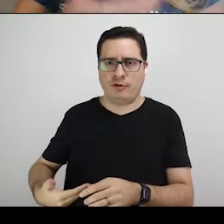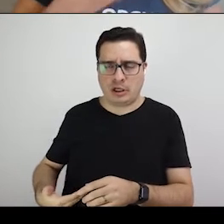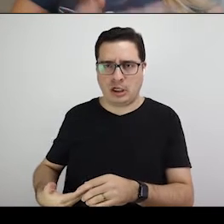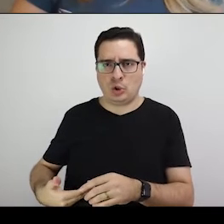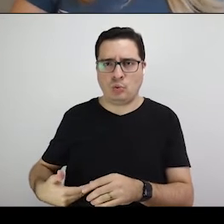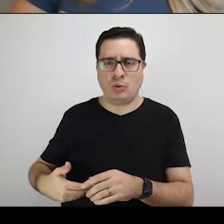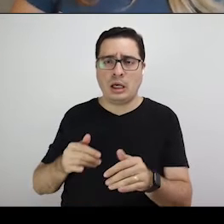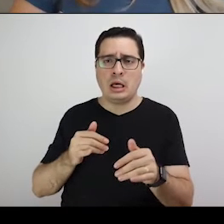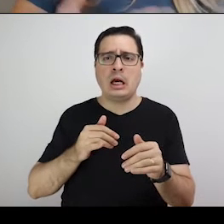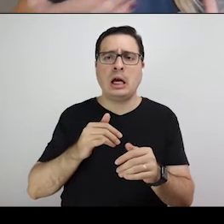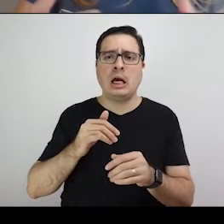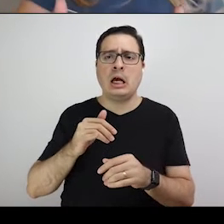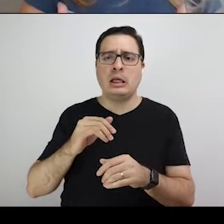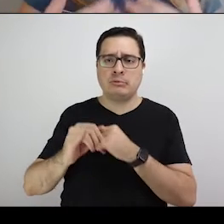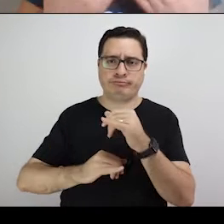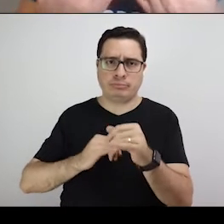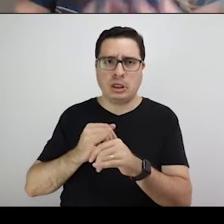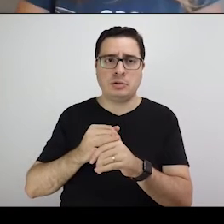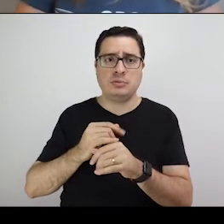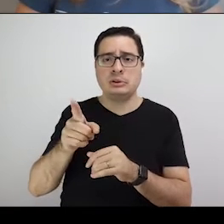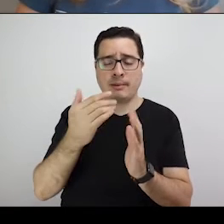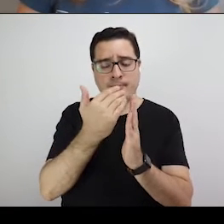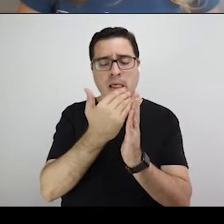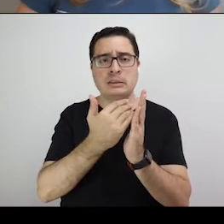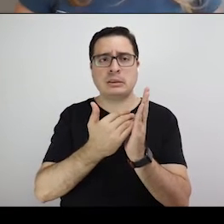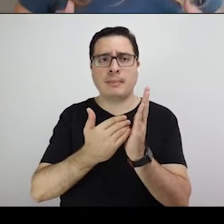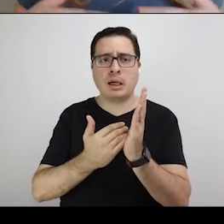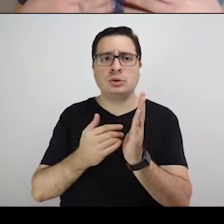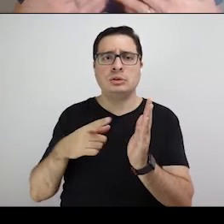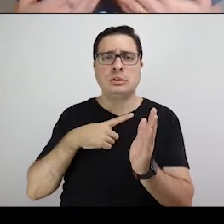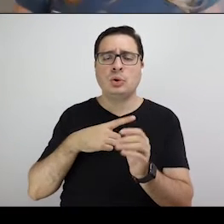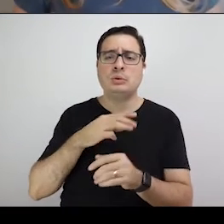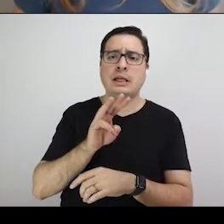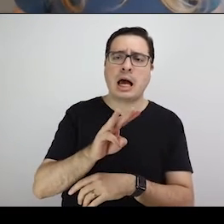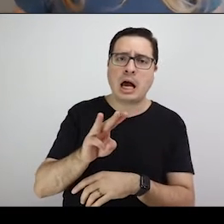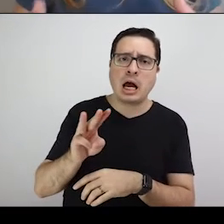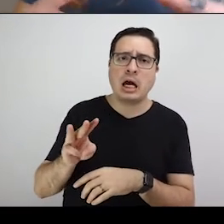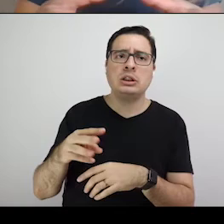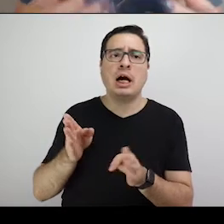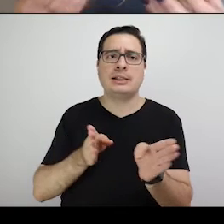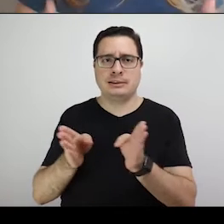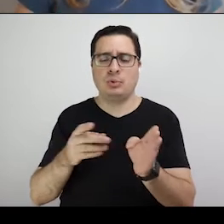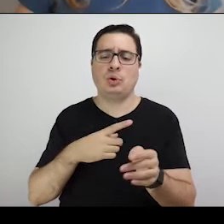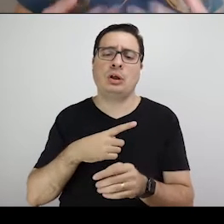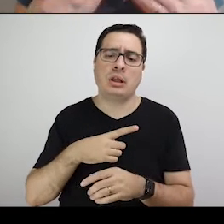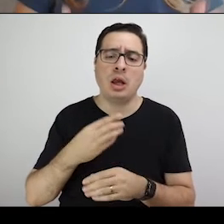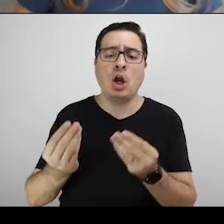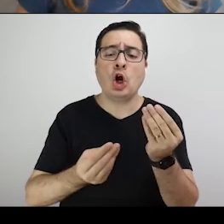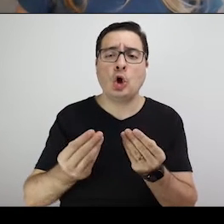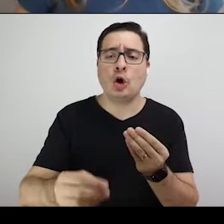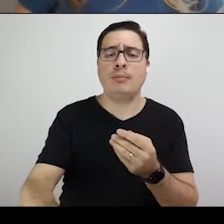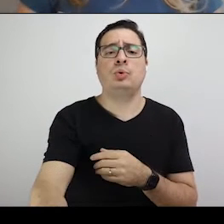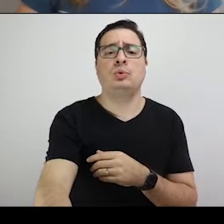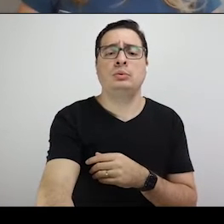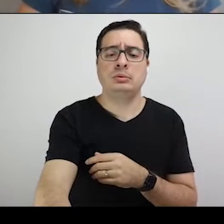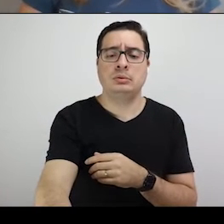técnica de passo a passo para você tornar o seu website acessível, com requisitos